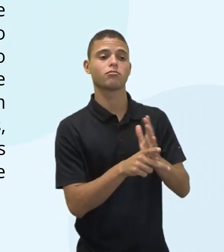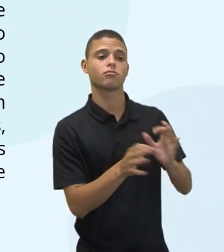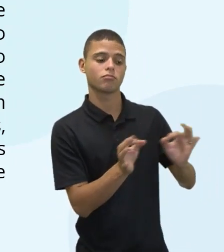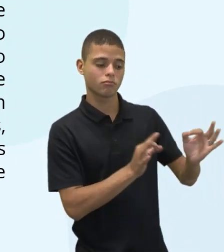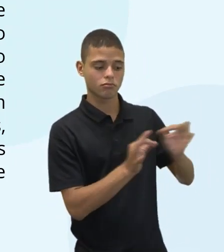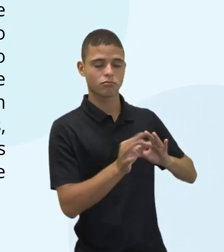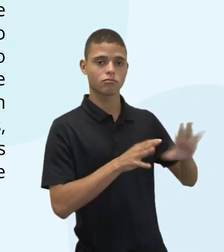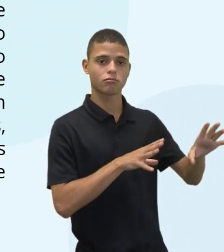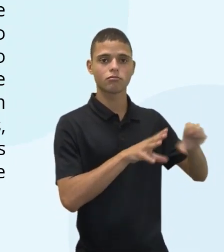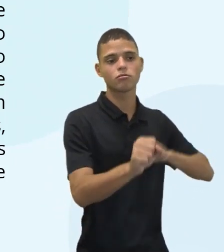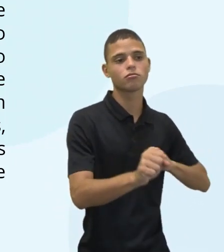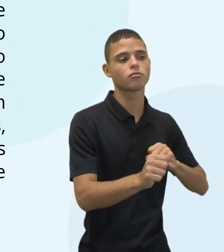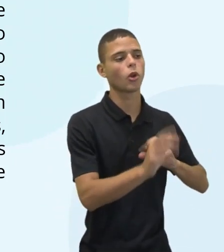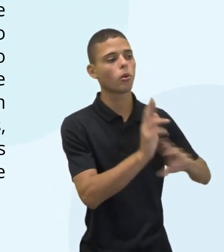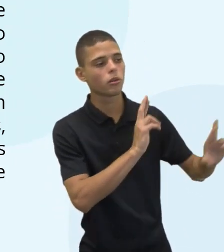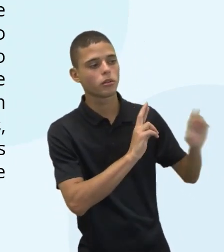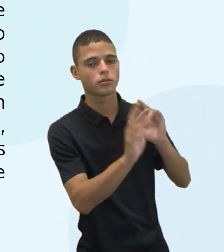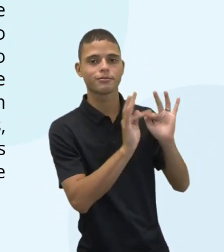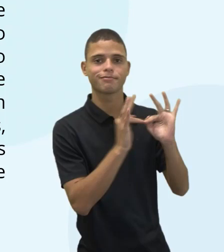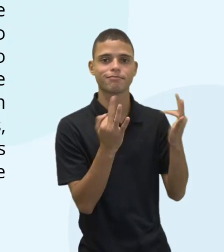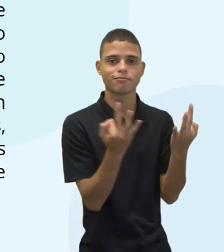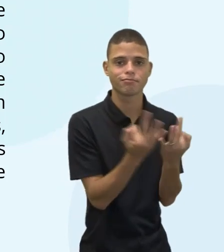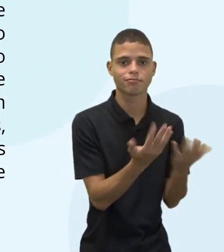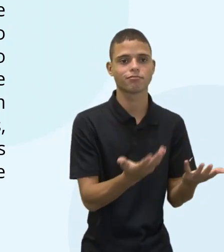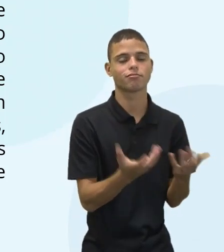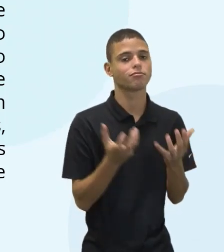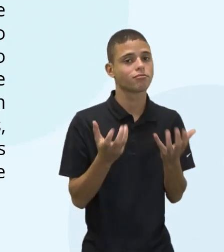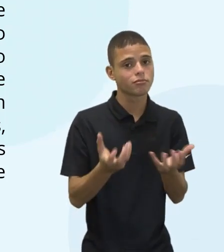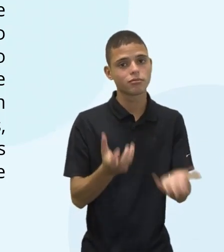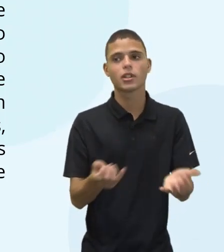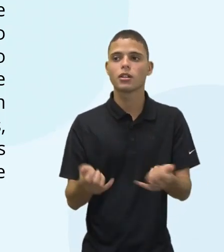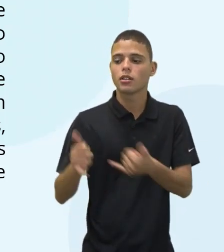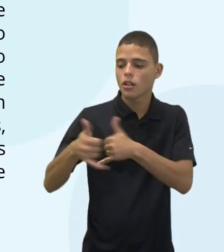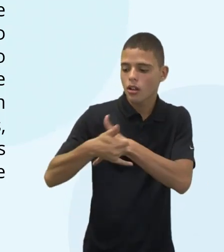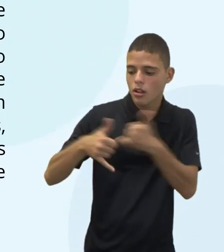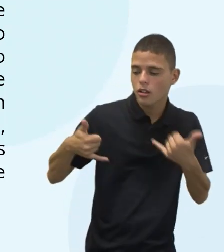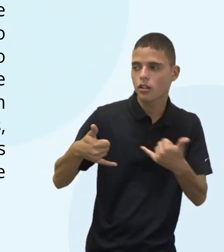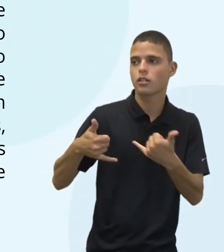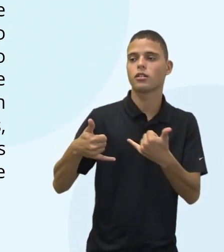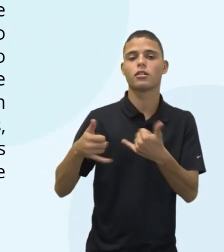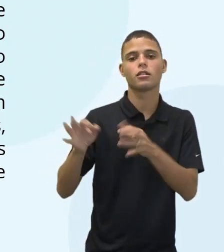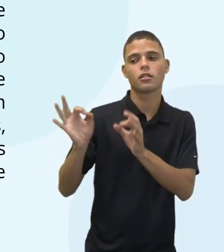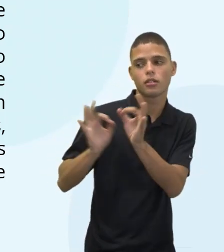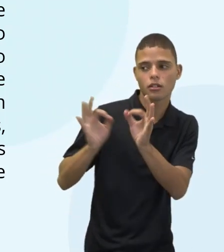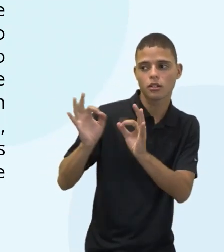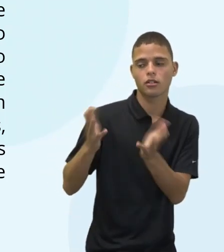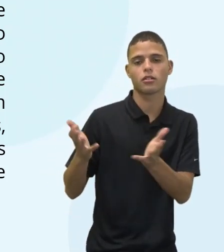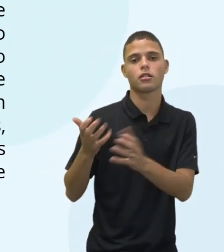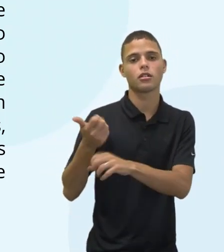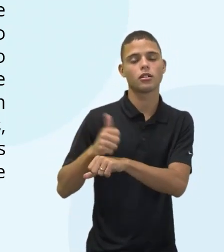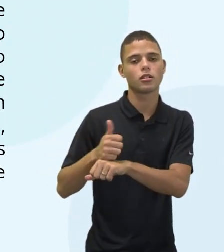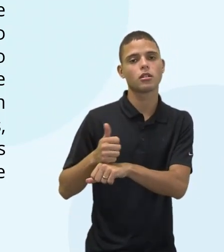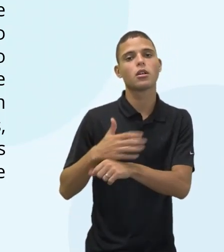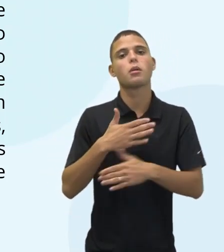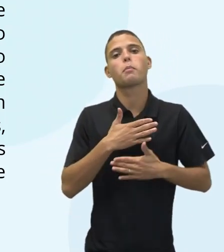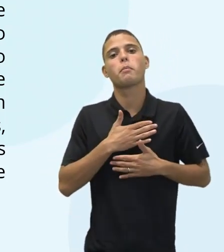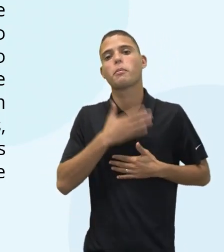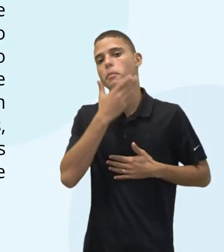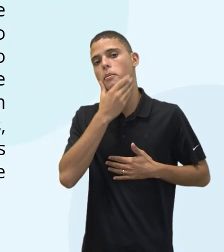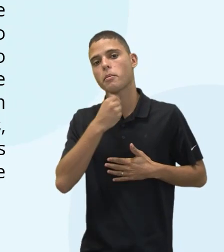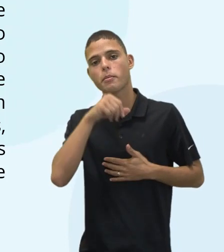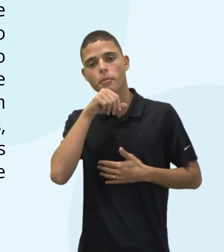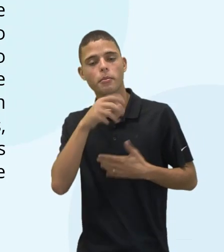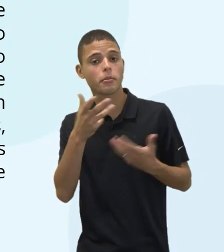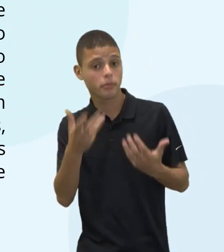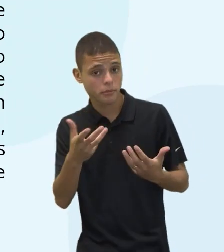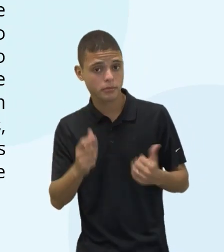com a família. Eu quero ser eletricista porque o meu pai é eletricista, né? Será? Ou eu não quero ser